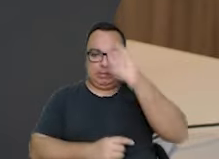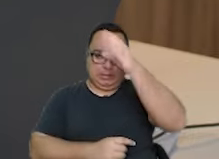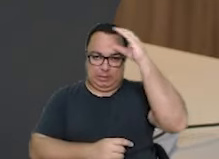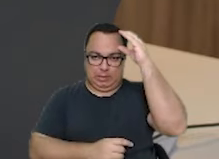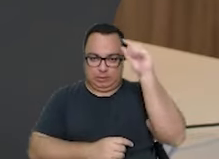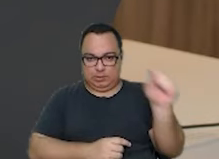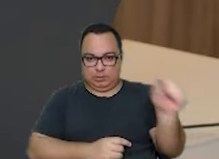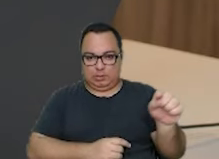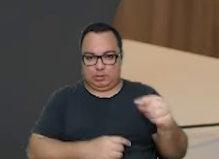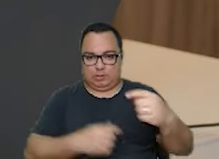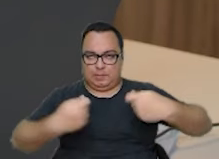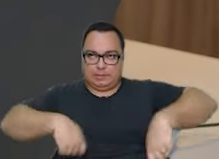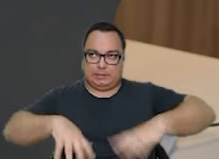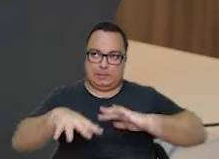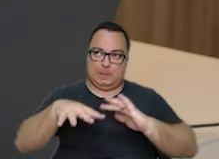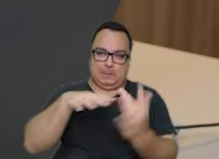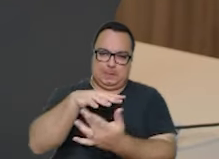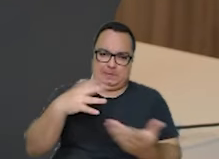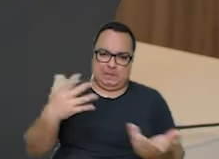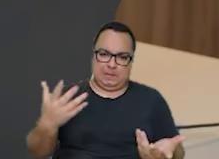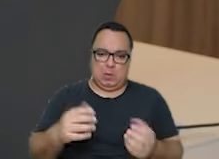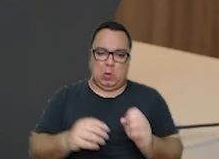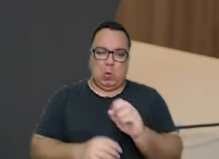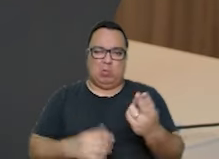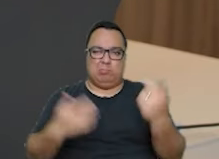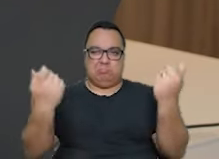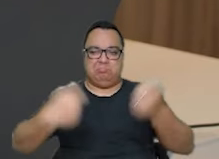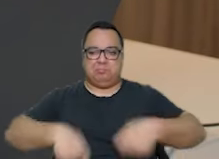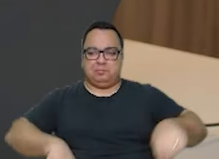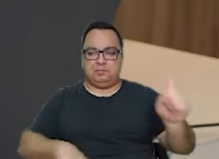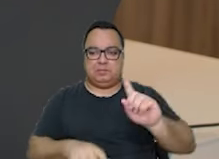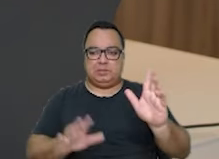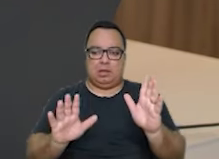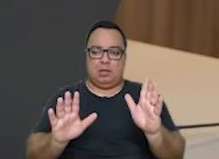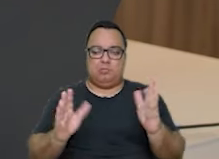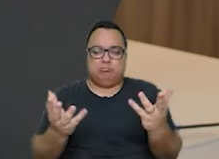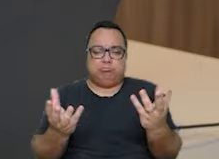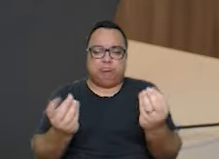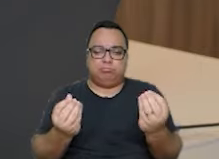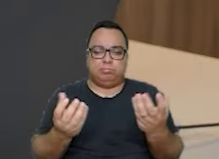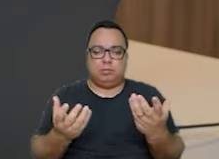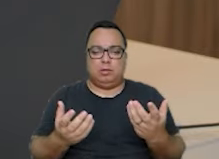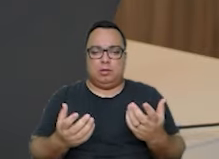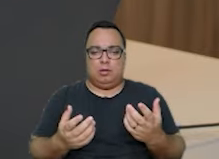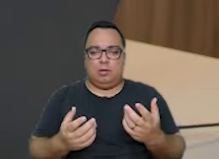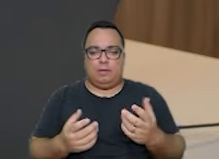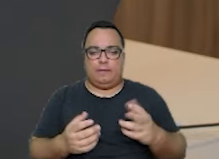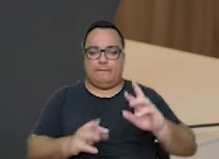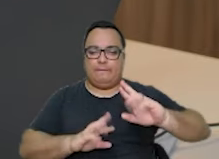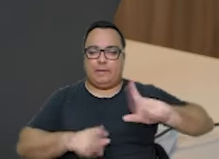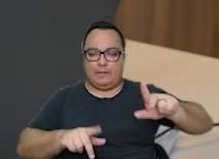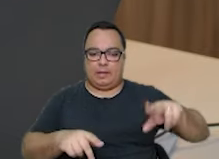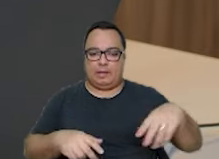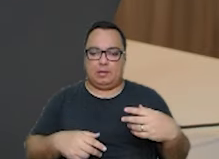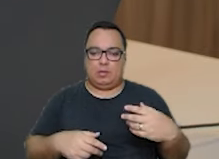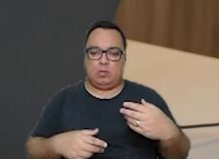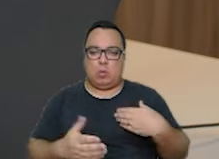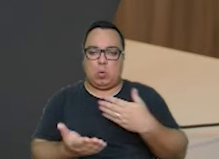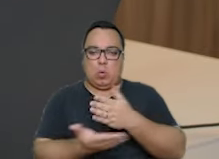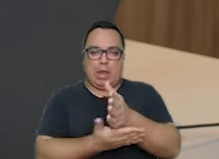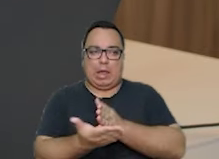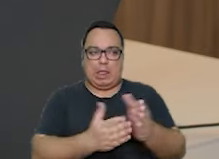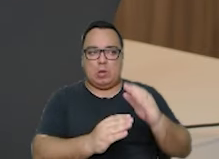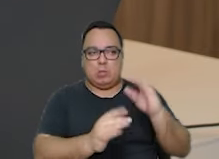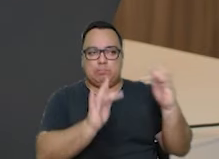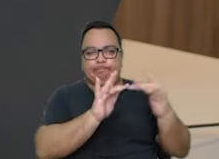eu tenho que ter uma rede social ou então não não preciso é é outra questão aí o meu o contato é